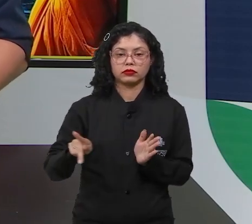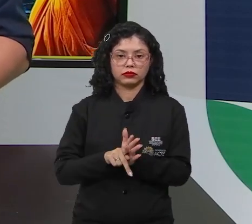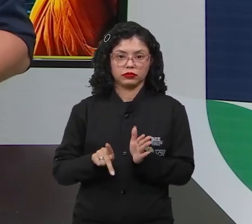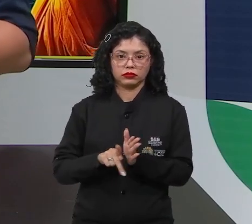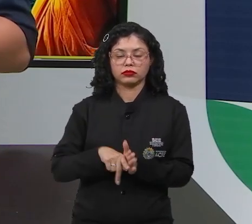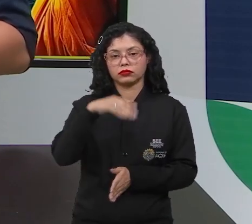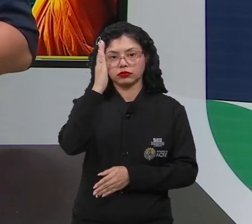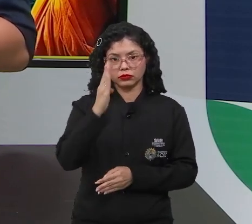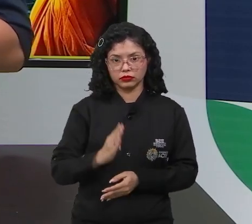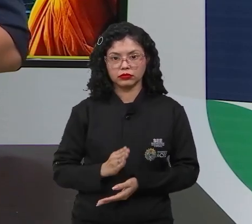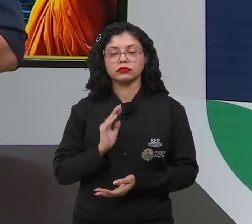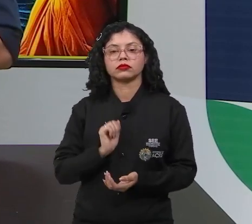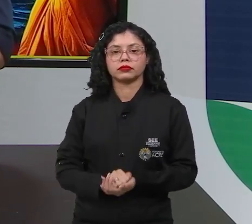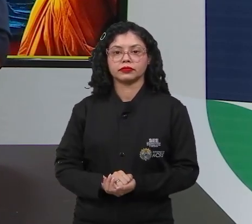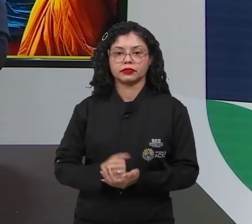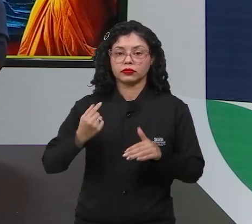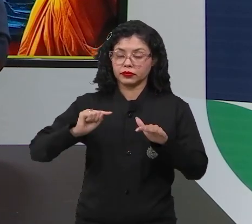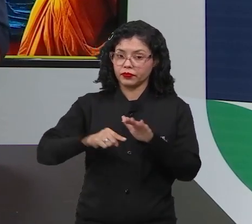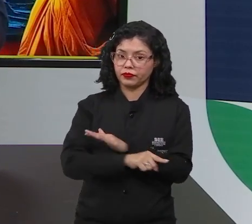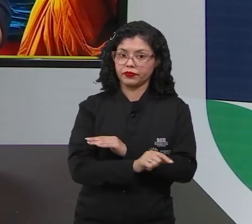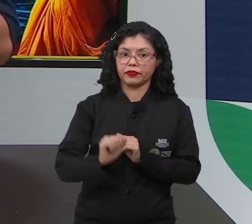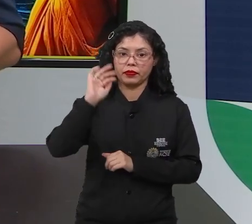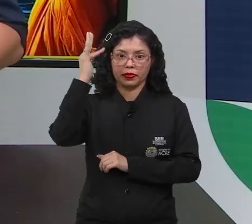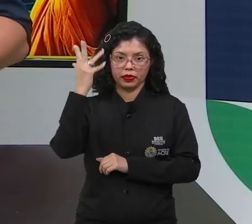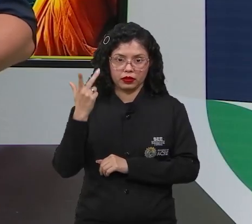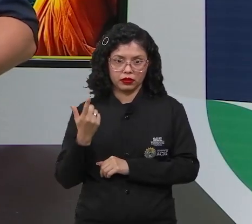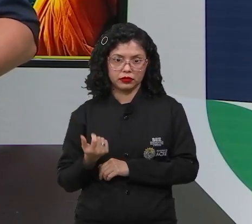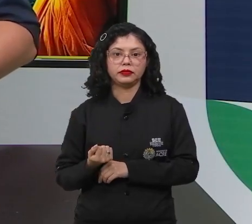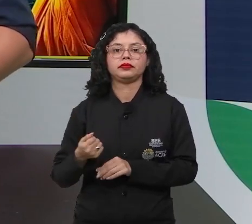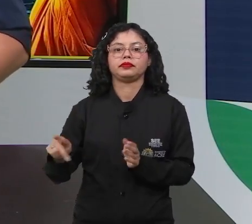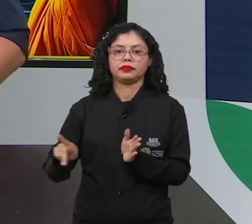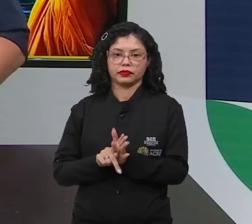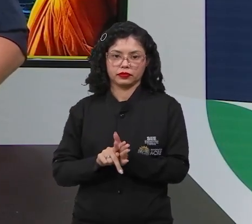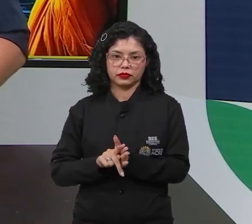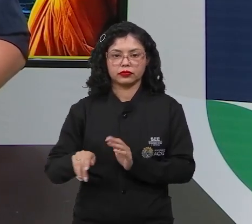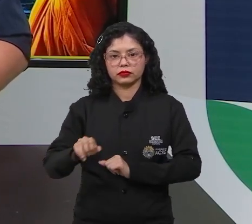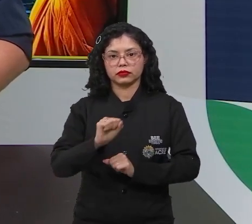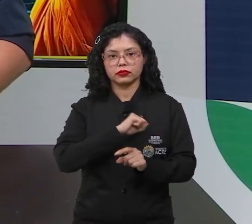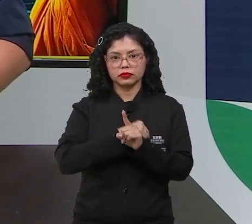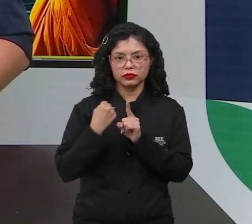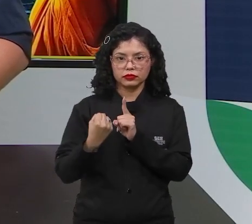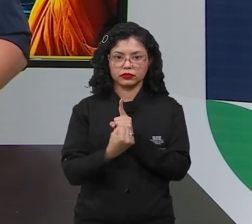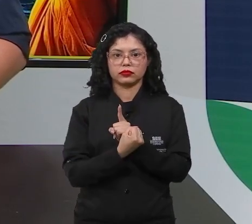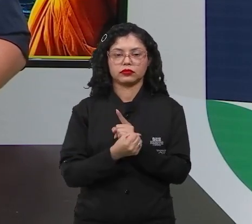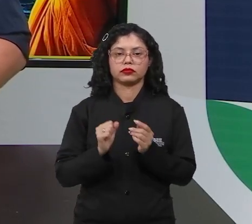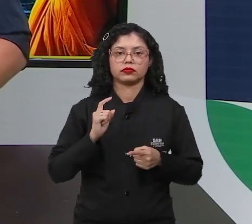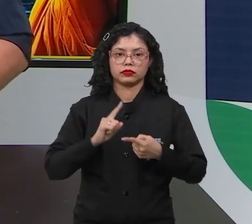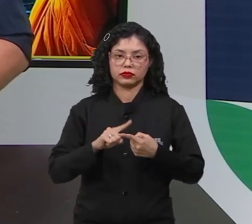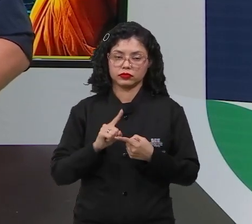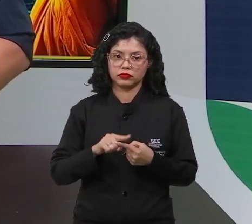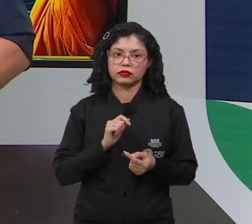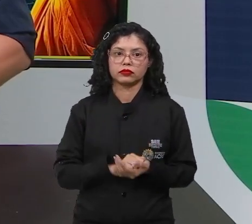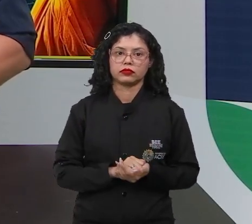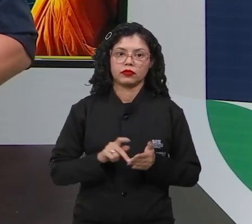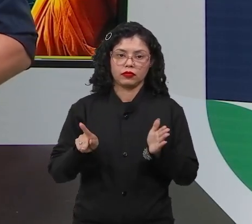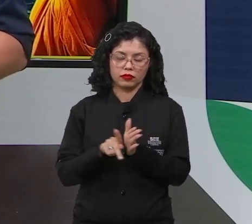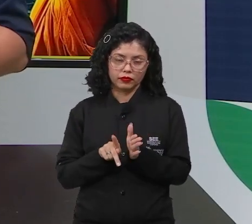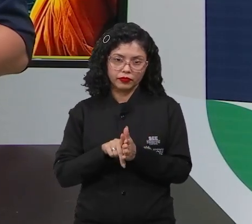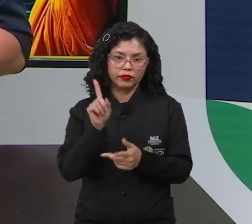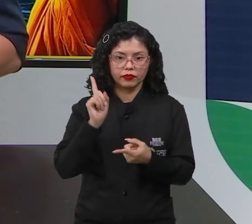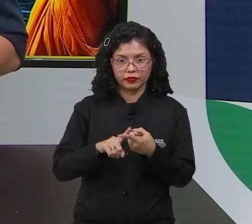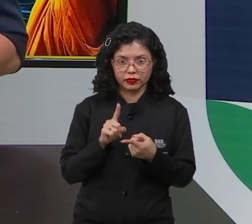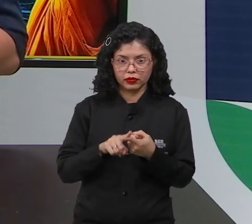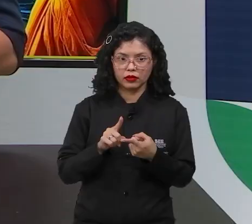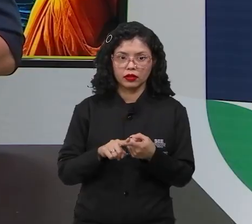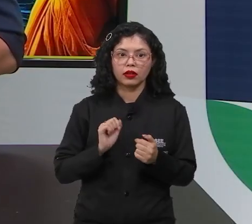cultura, muito das raízes africanas dentro da nossa sociedade. Por quê? Exatamente por conta